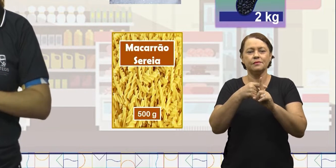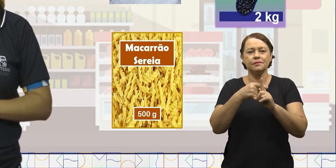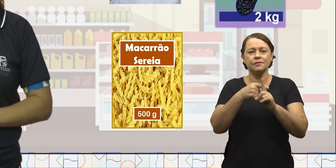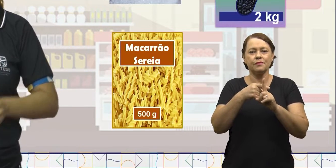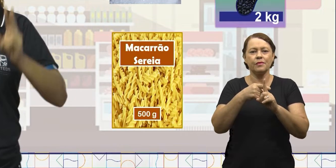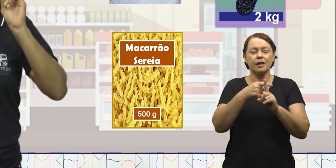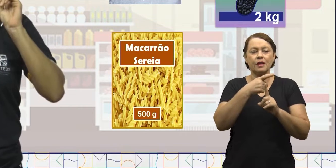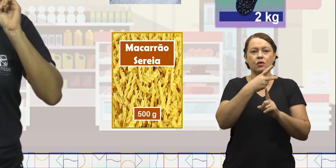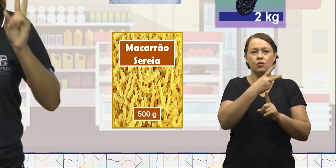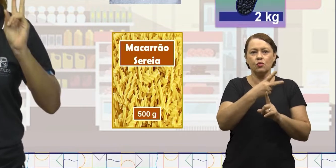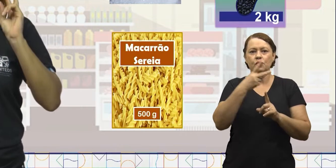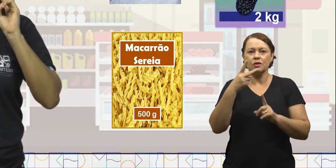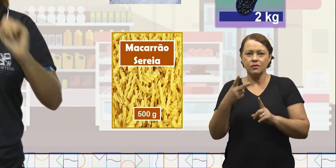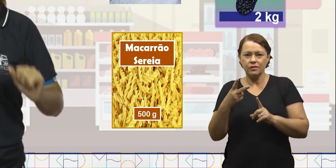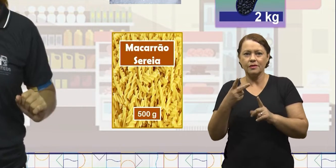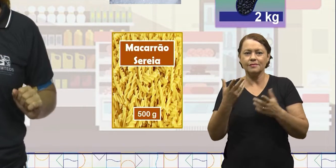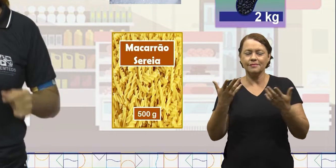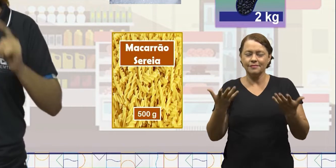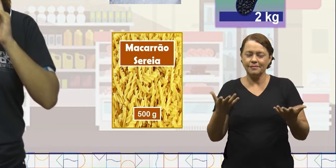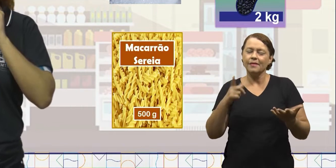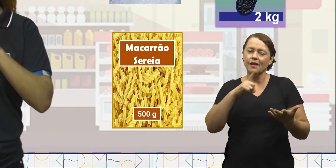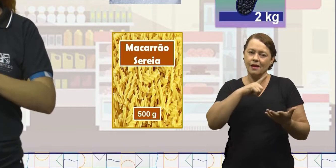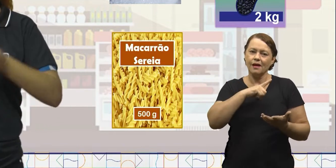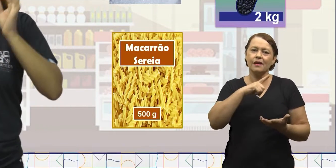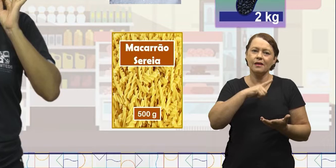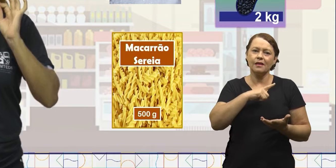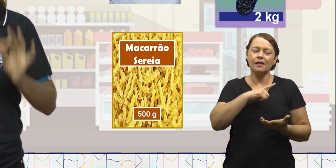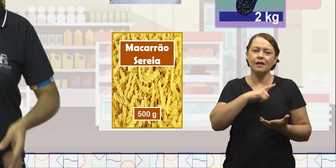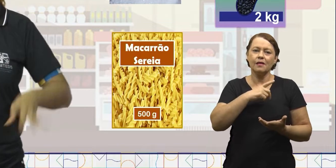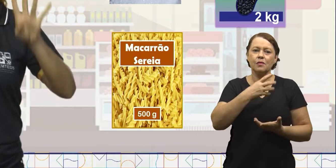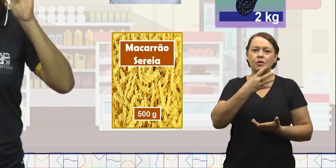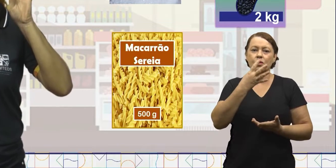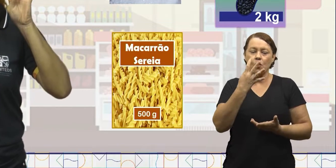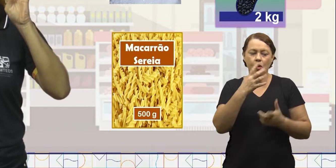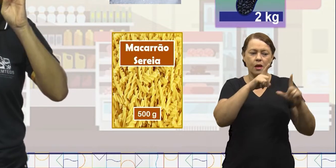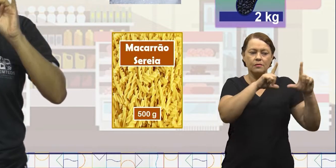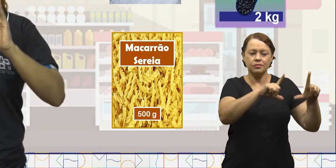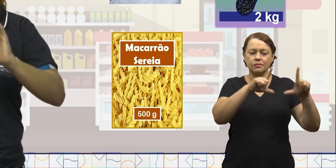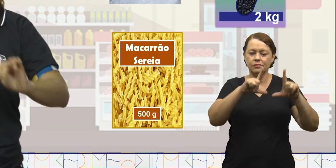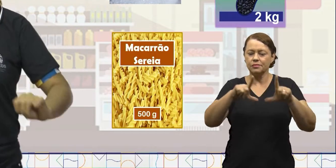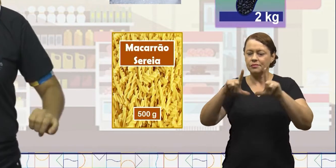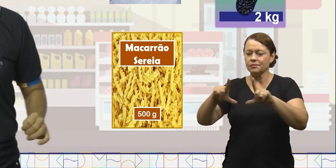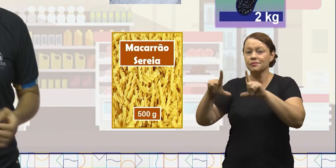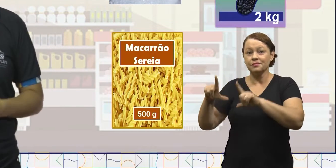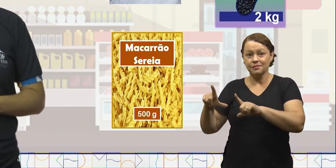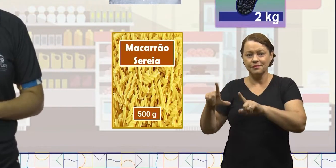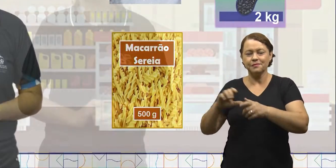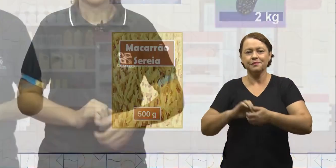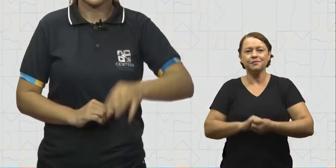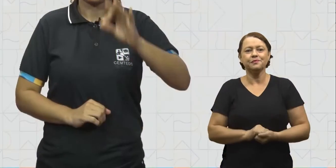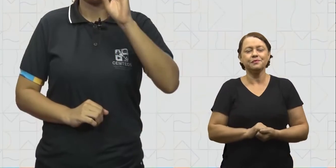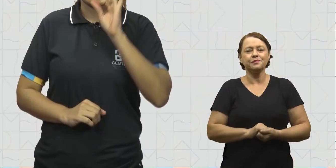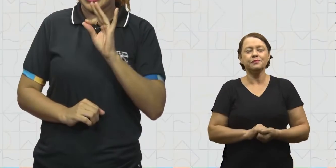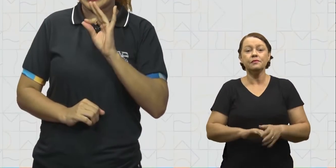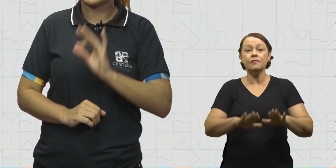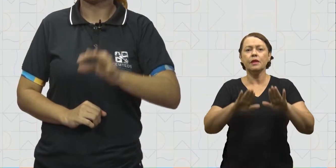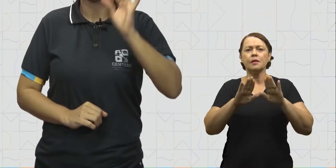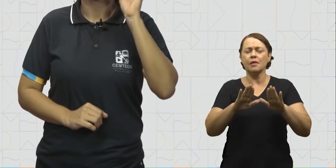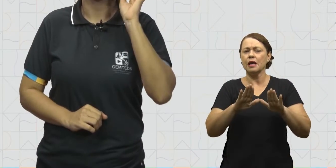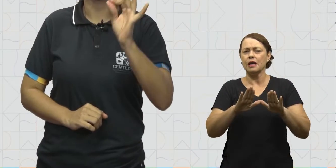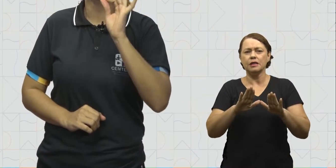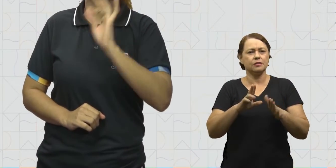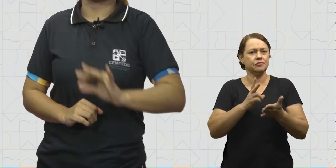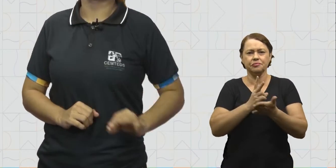esse valor 2 vezes. Aí, temos 4 pacotes.